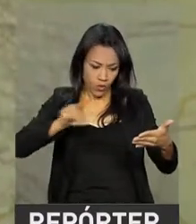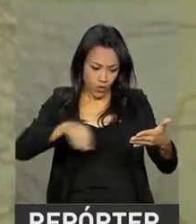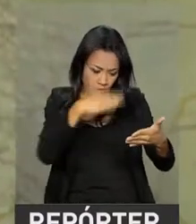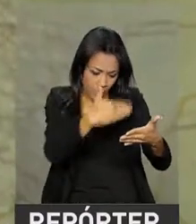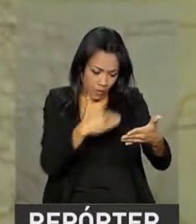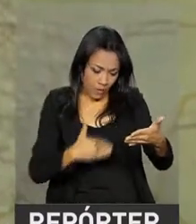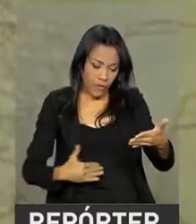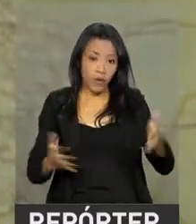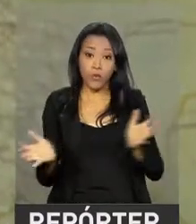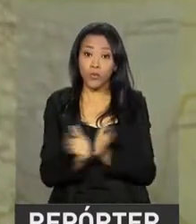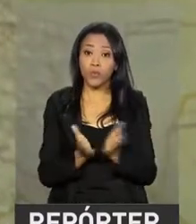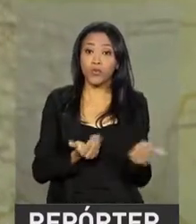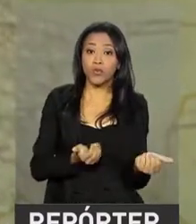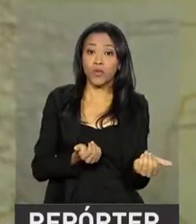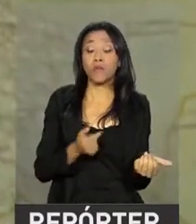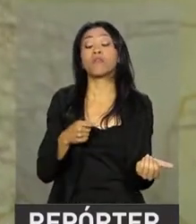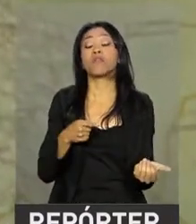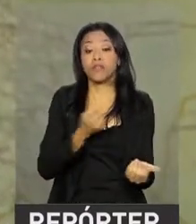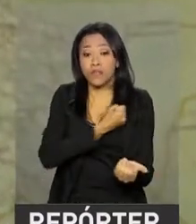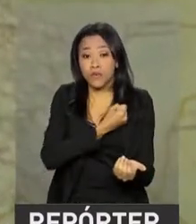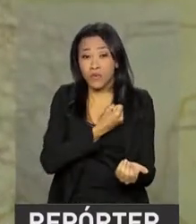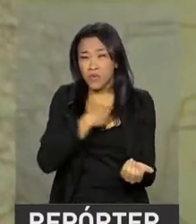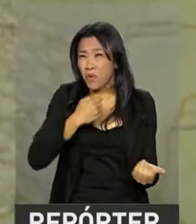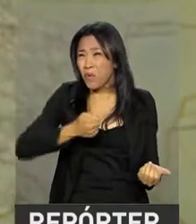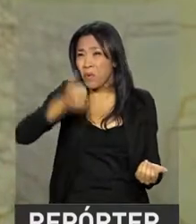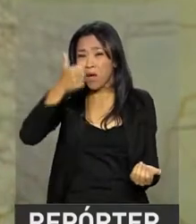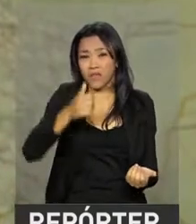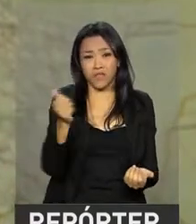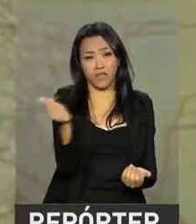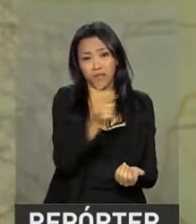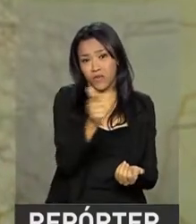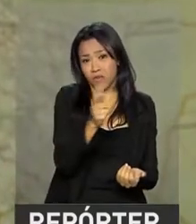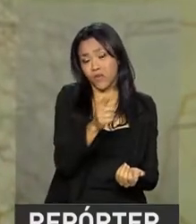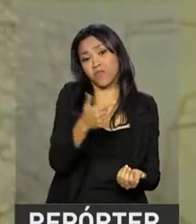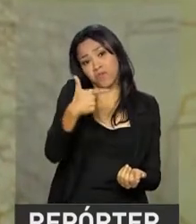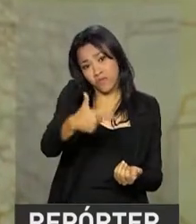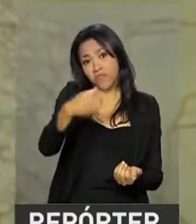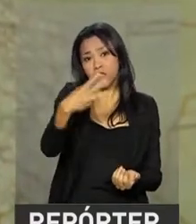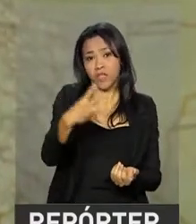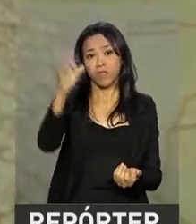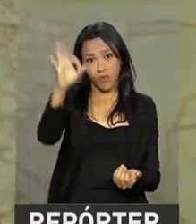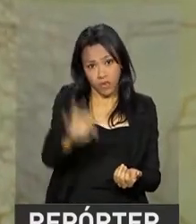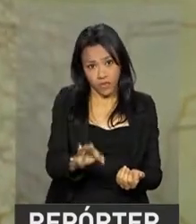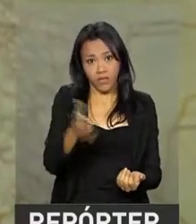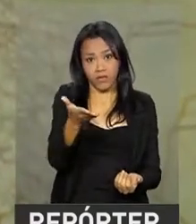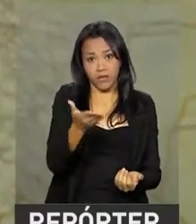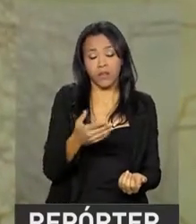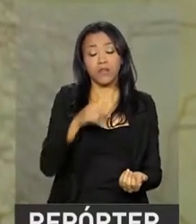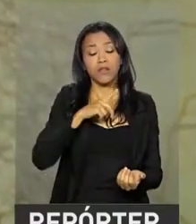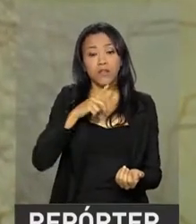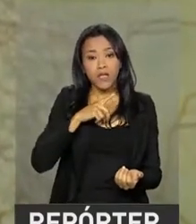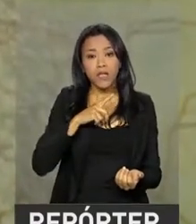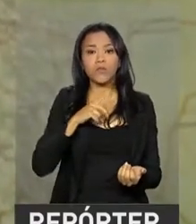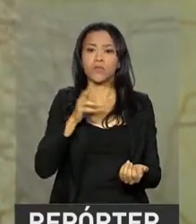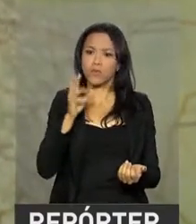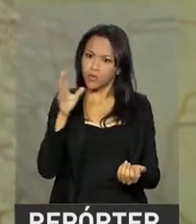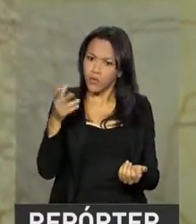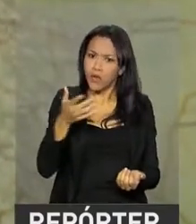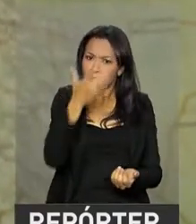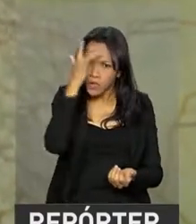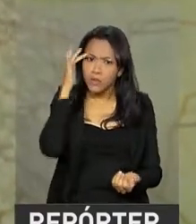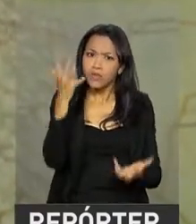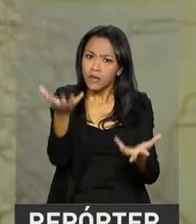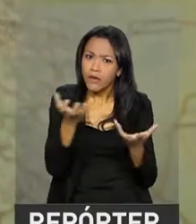esse número vai chegar quase 23 por cento seja eles têm todo um público que quer estar